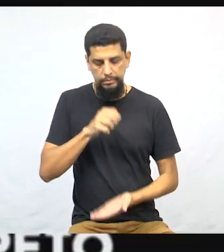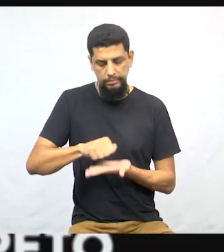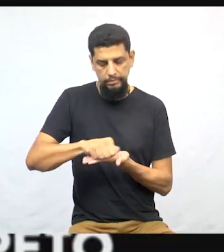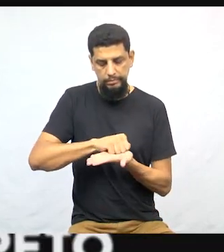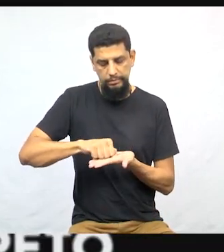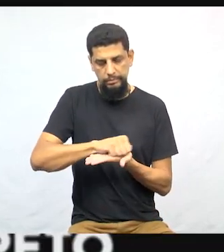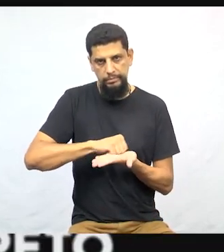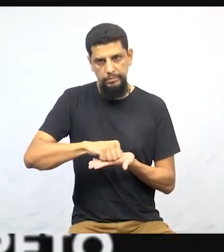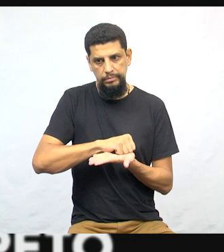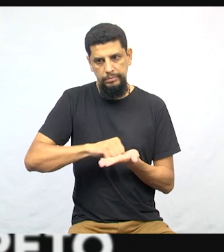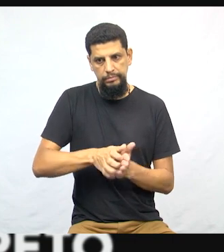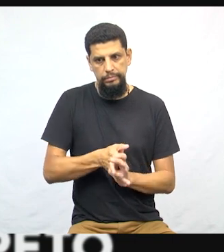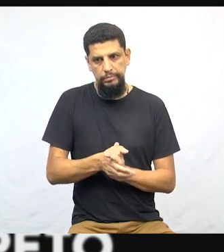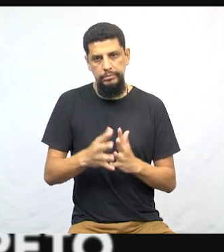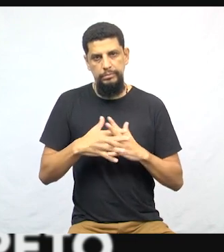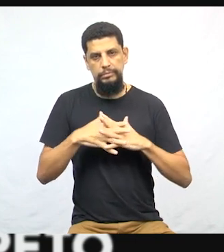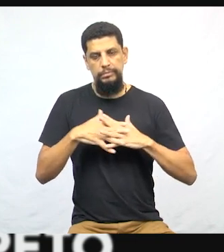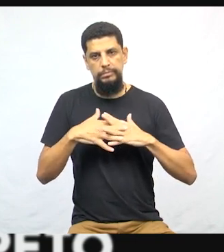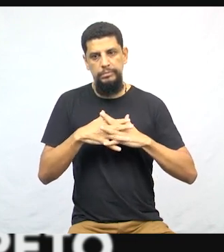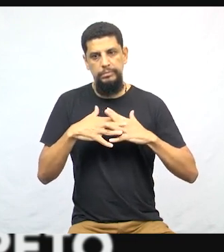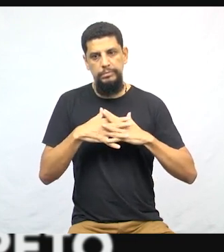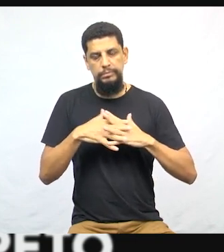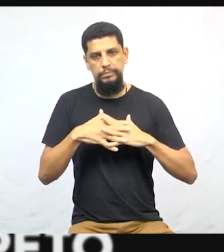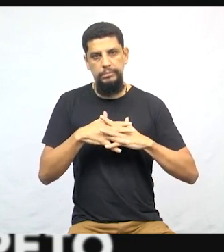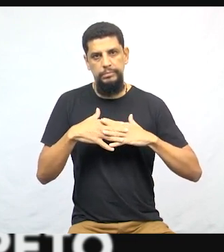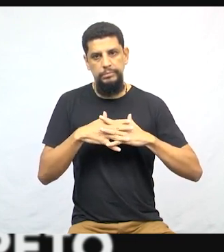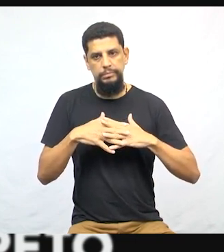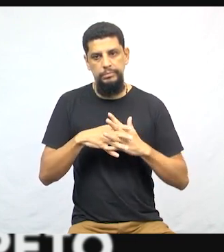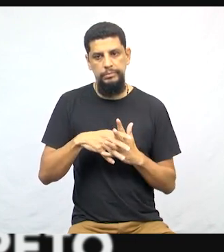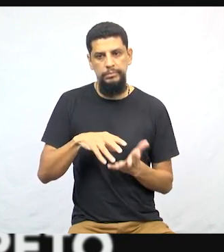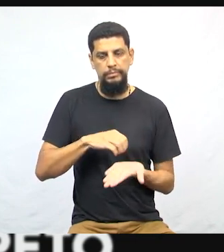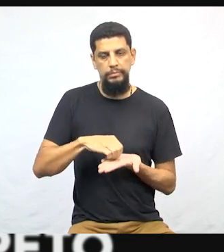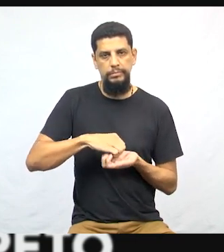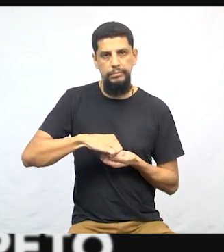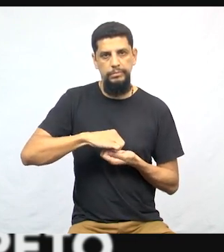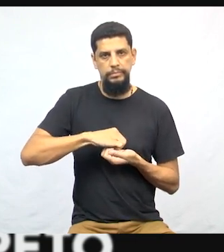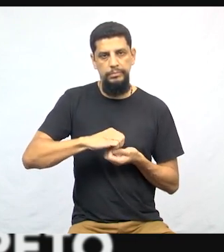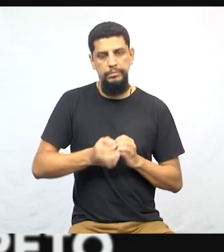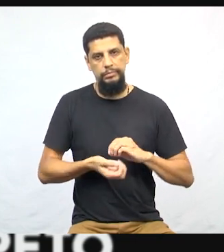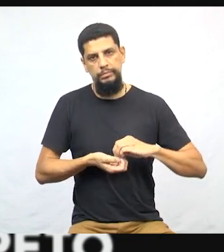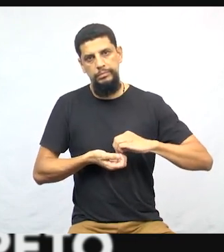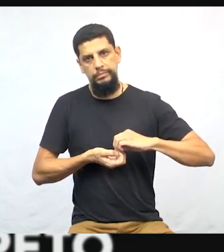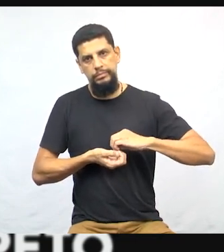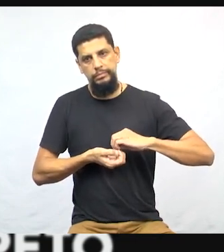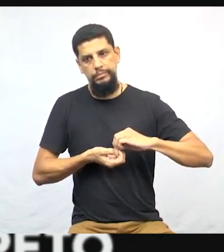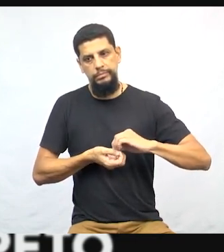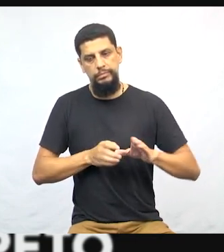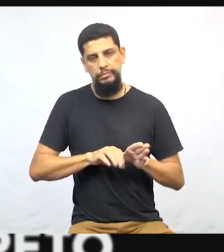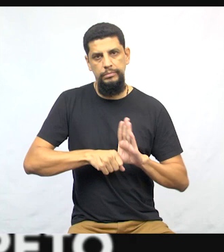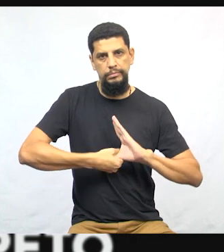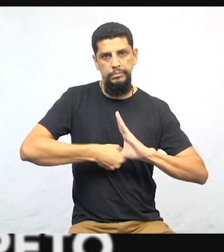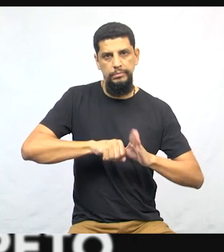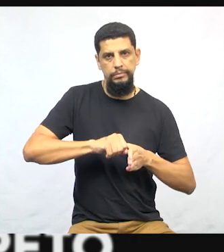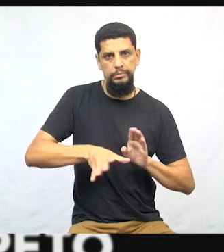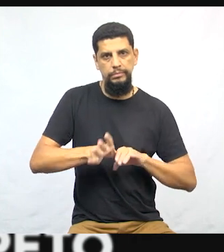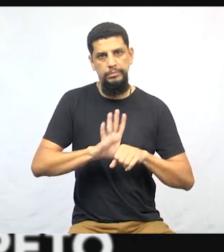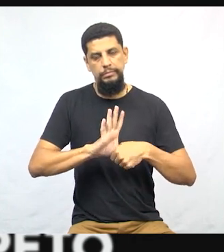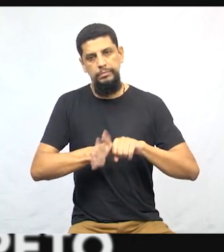Passar o sabão, lavar todas as partes das mãos, os dedos, as